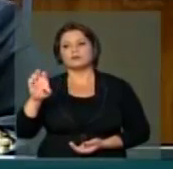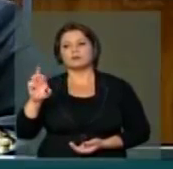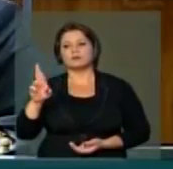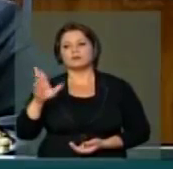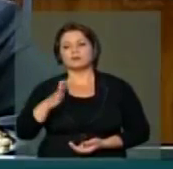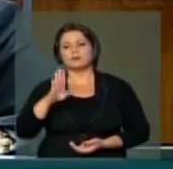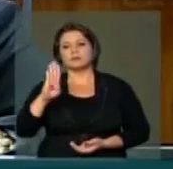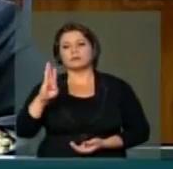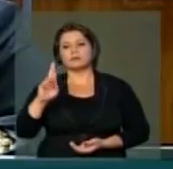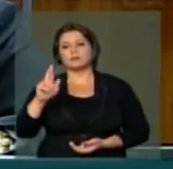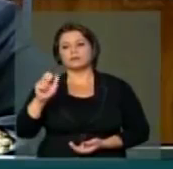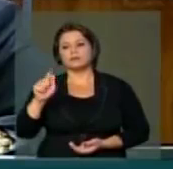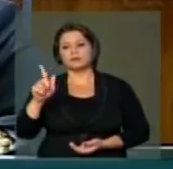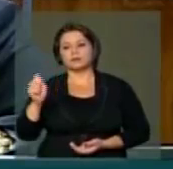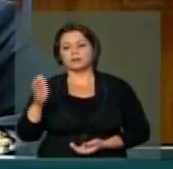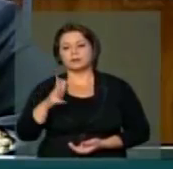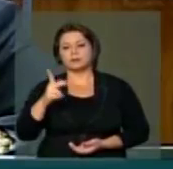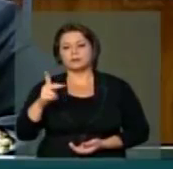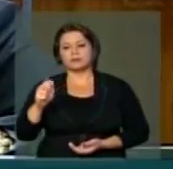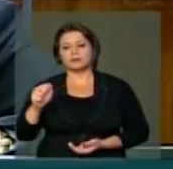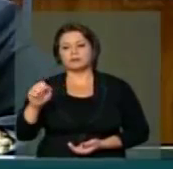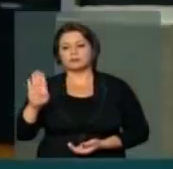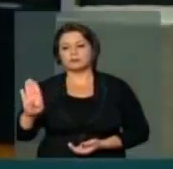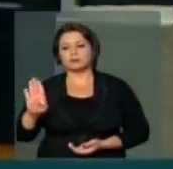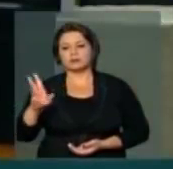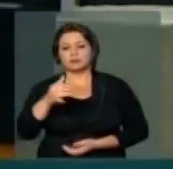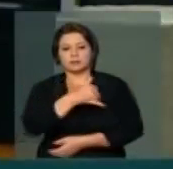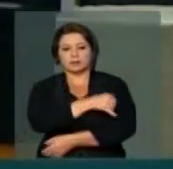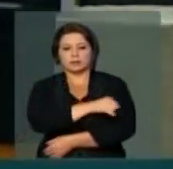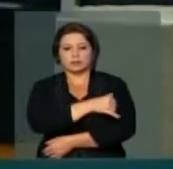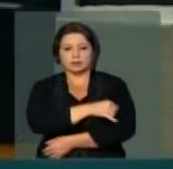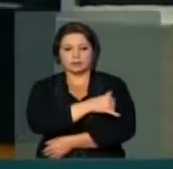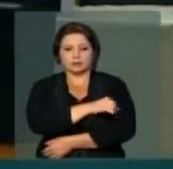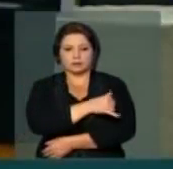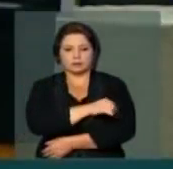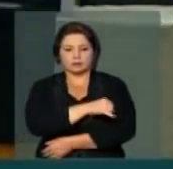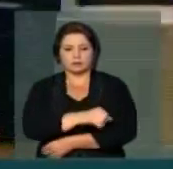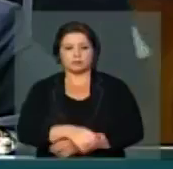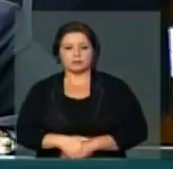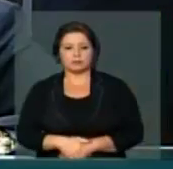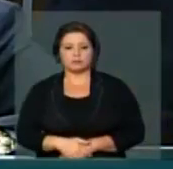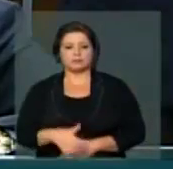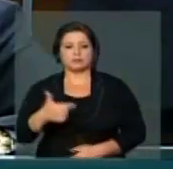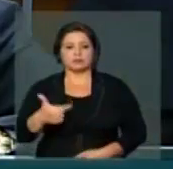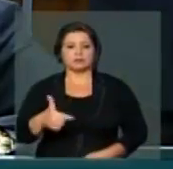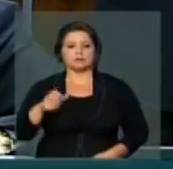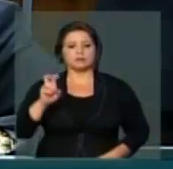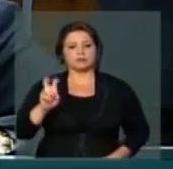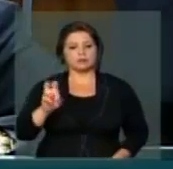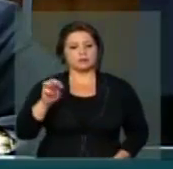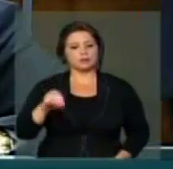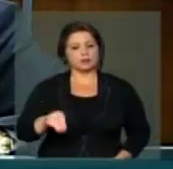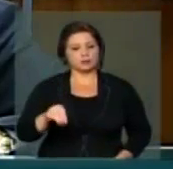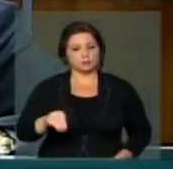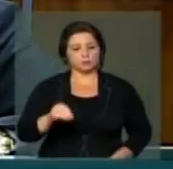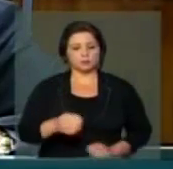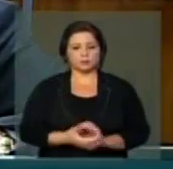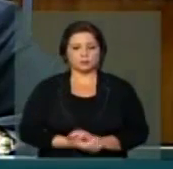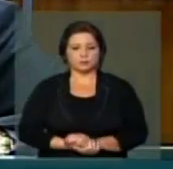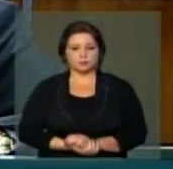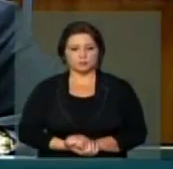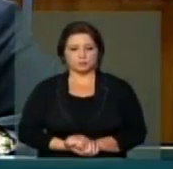Braga, PSB, Rio de Janeiro. Sua Excelência dispõe de